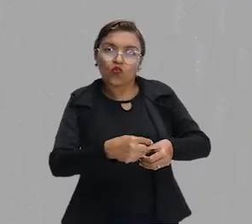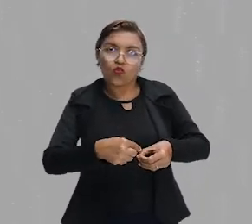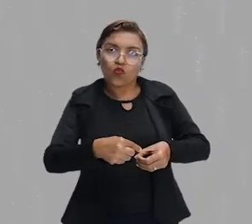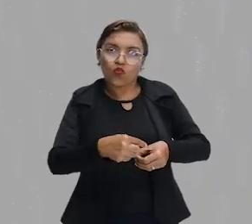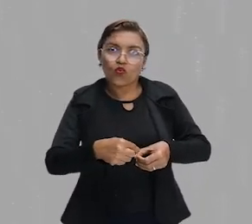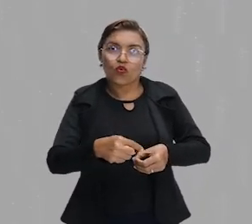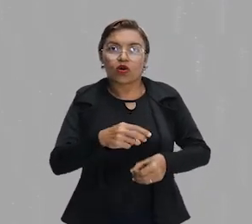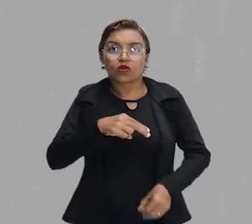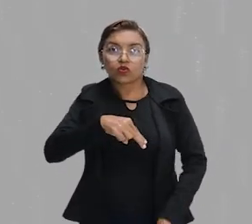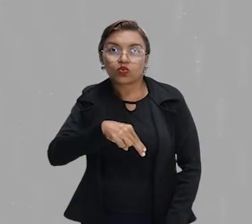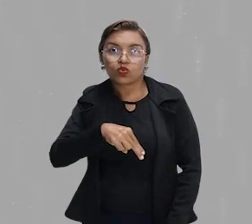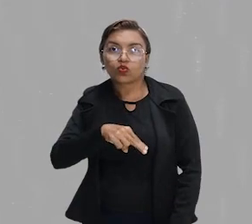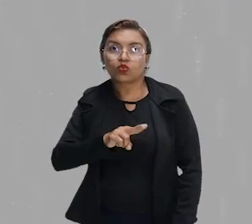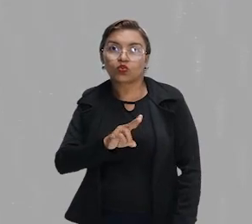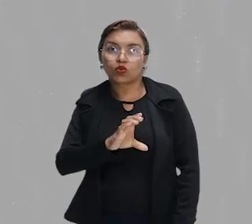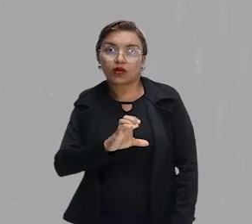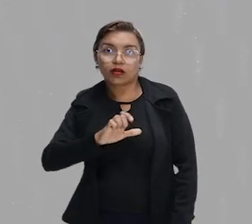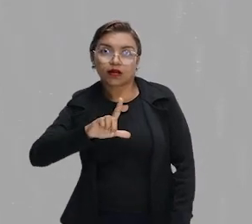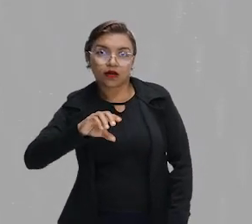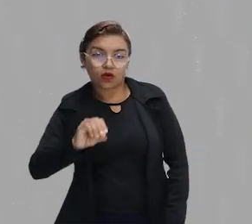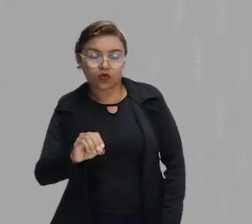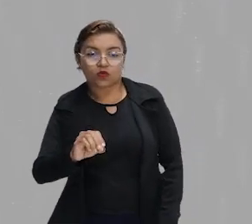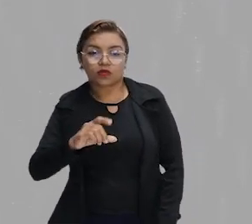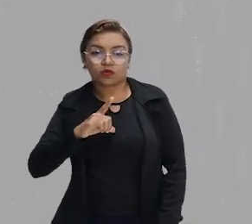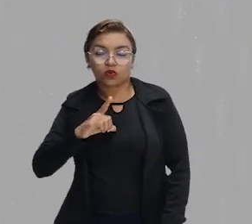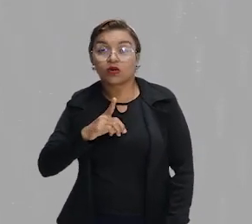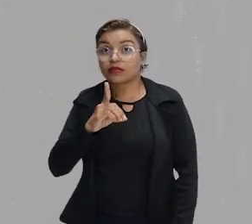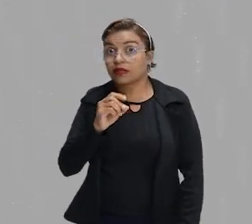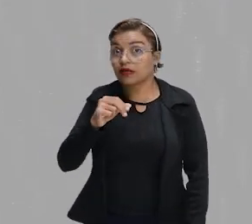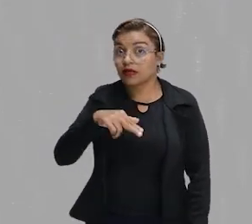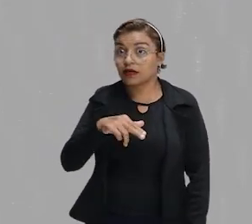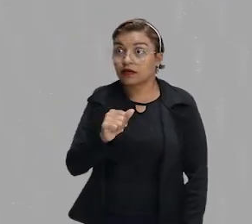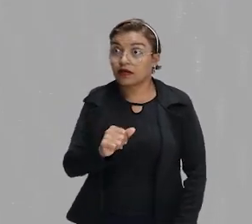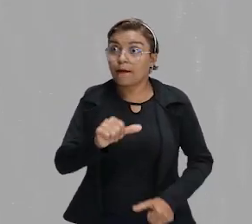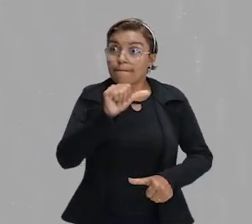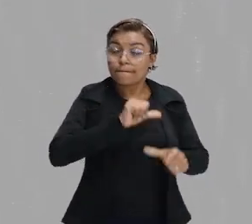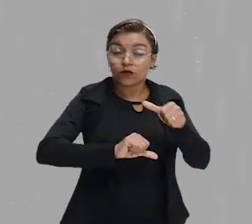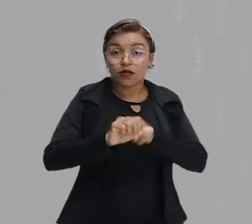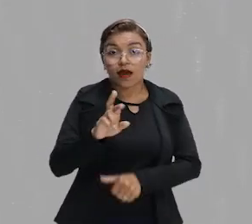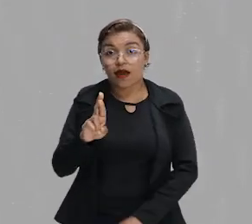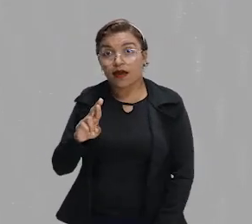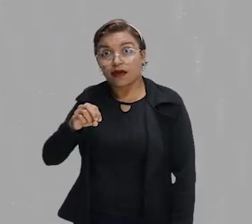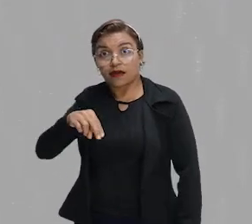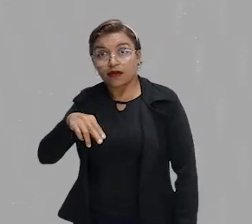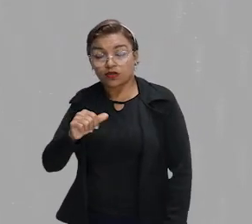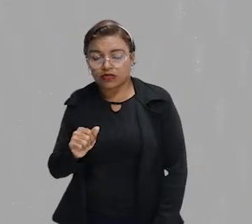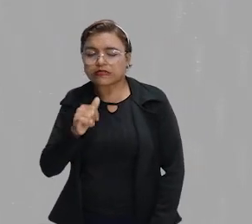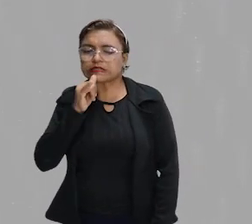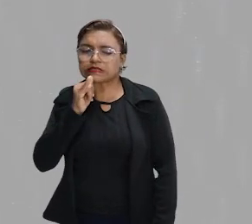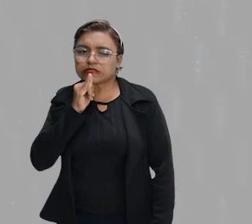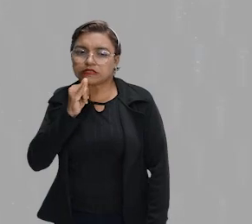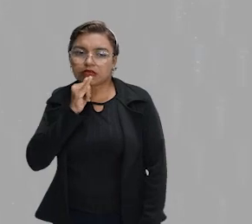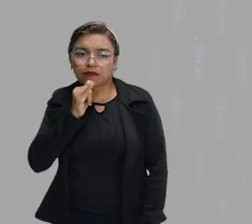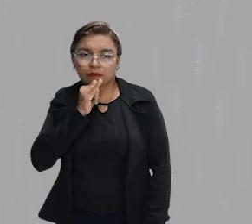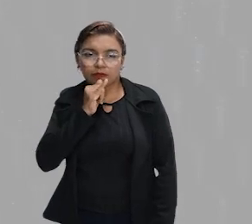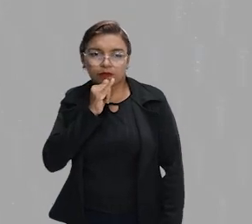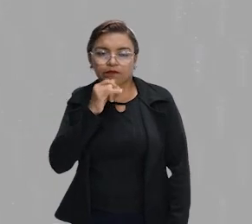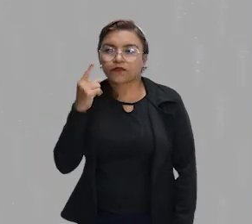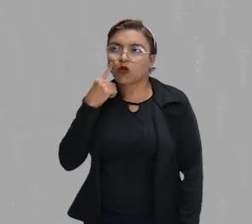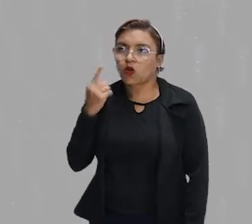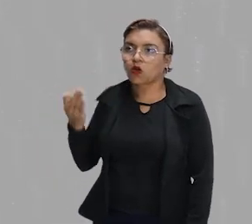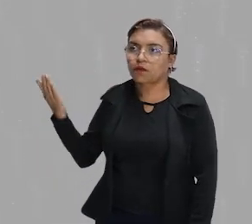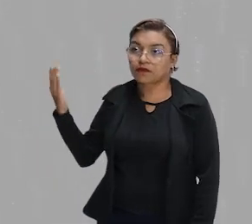no DNA, ela vai ser transcrita para RNA. Por exemplo, eu tenho a adenina no